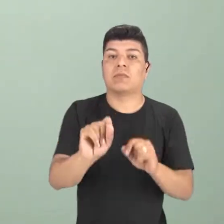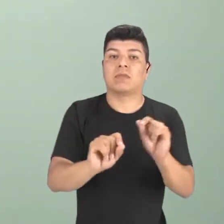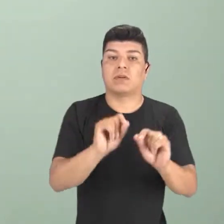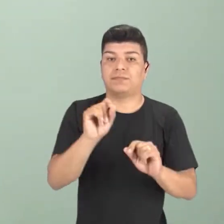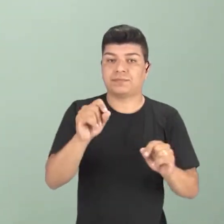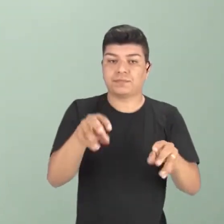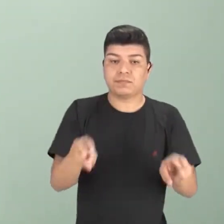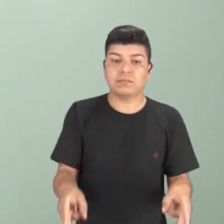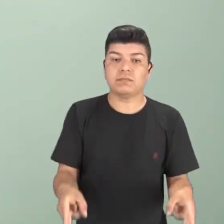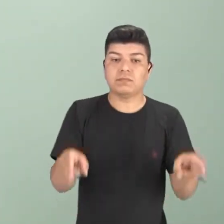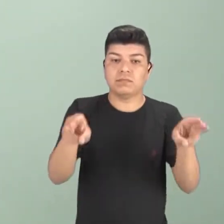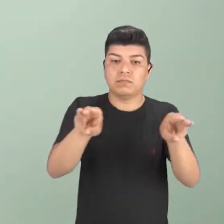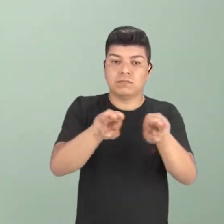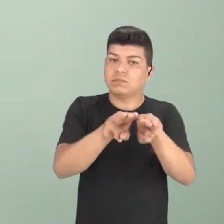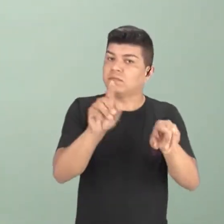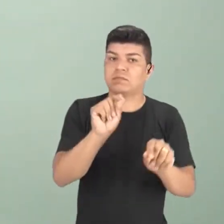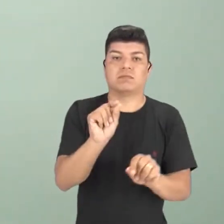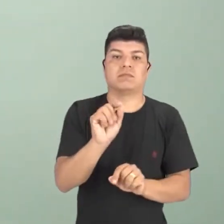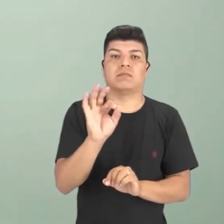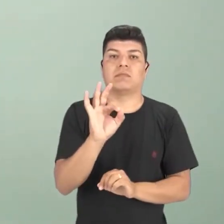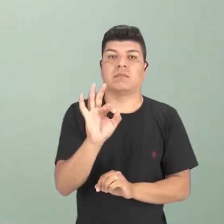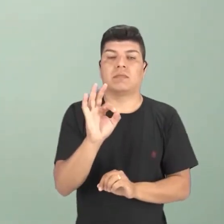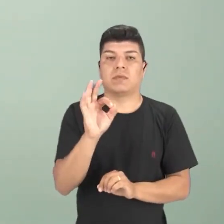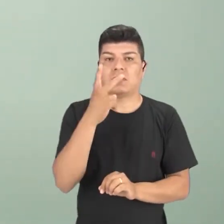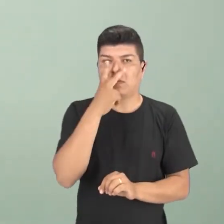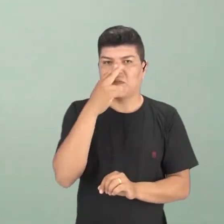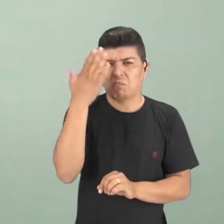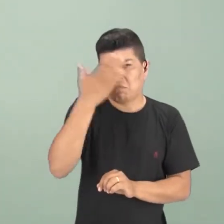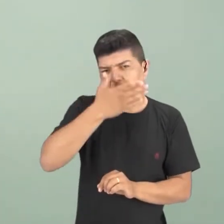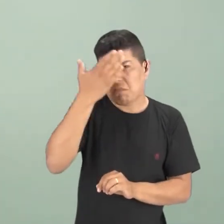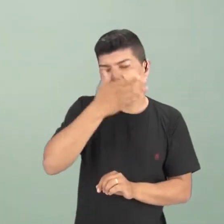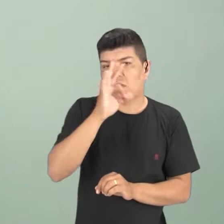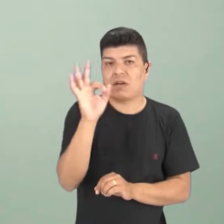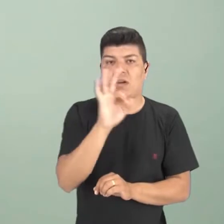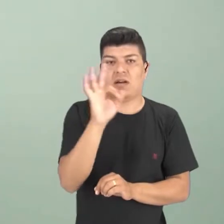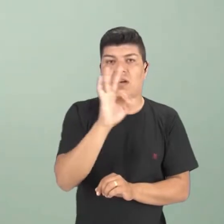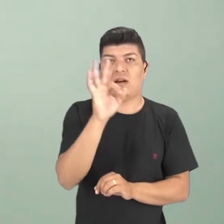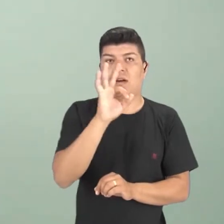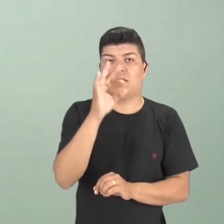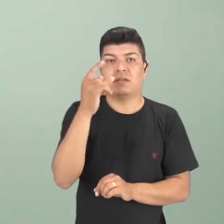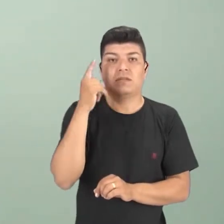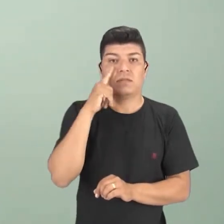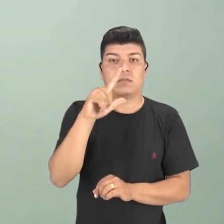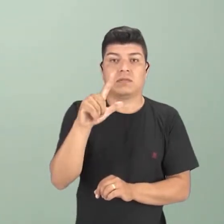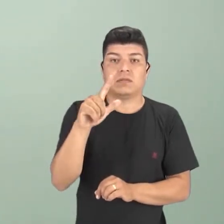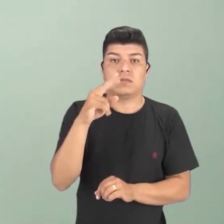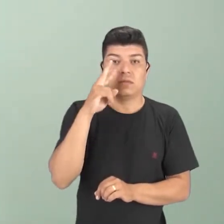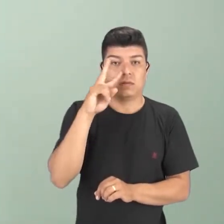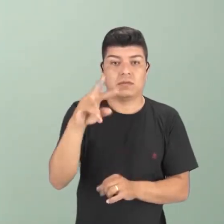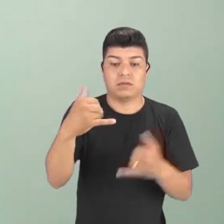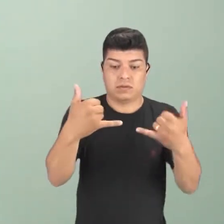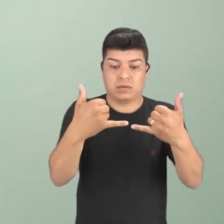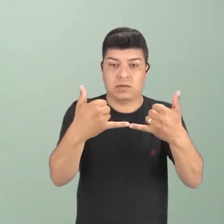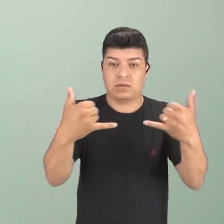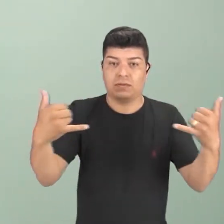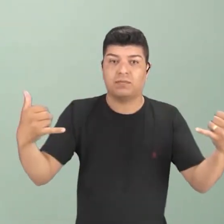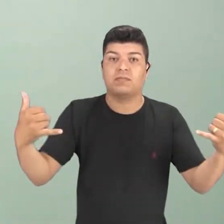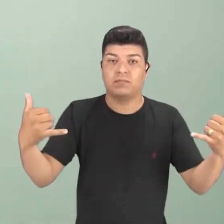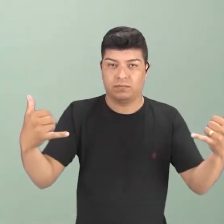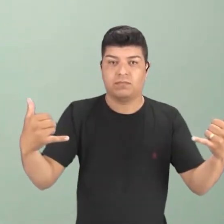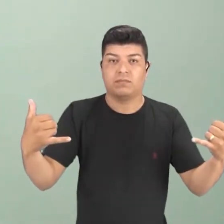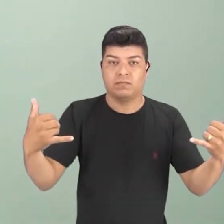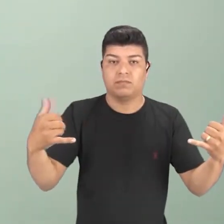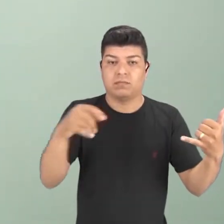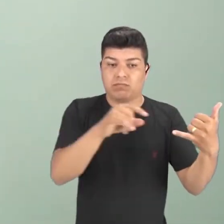não necessariamente, porque o campo magnético ele é invisível. E aí você consegue ver o fio em que sobre ele está